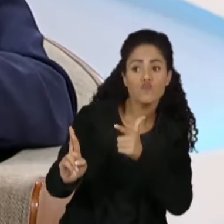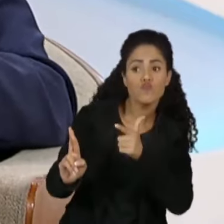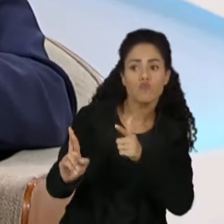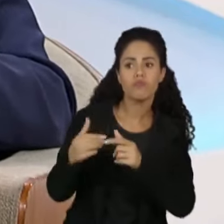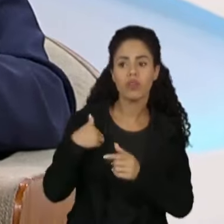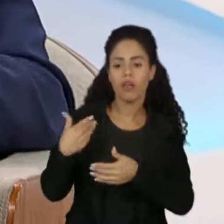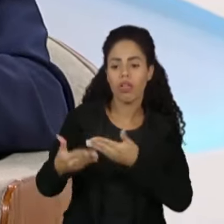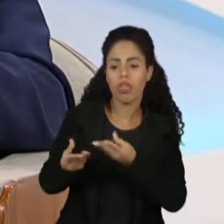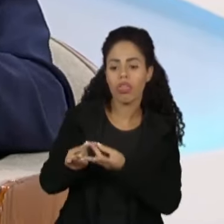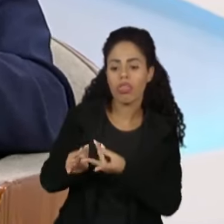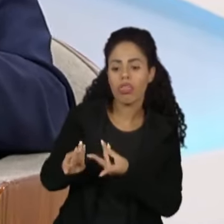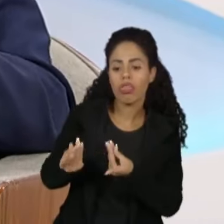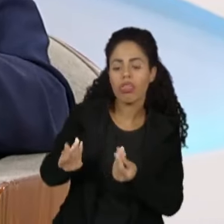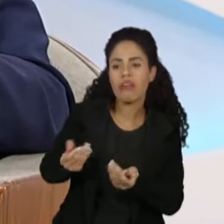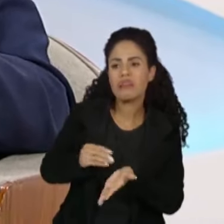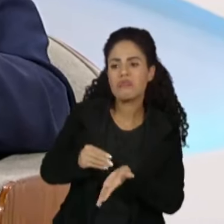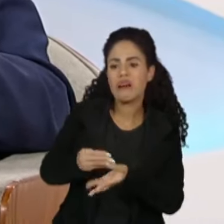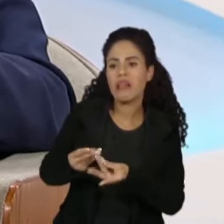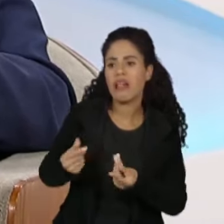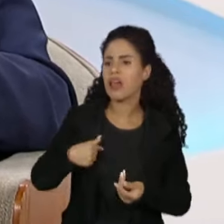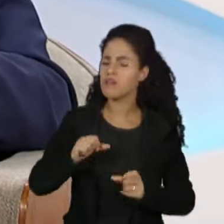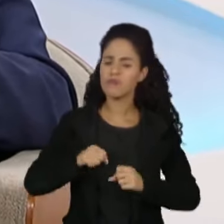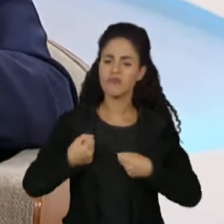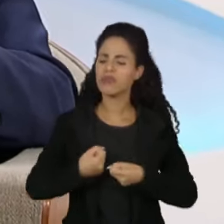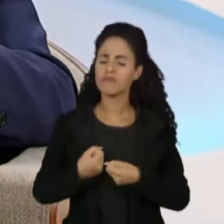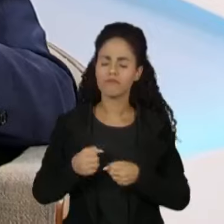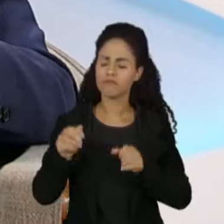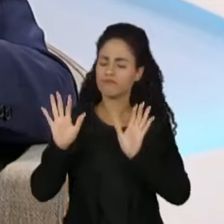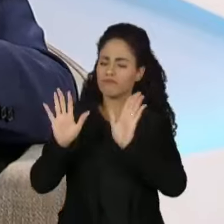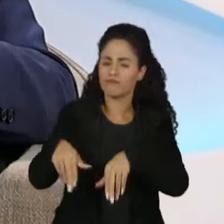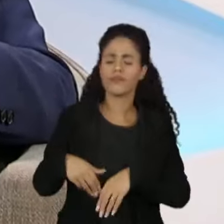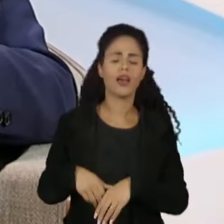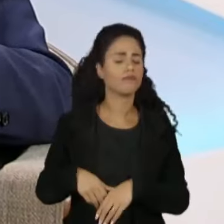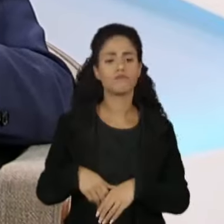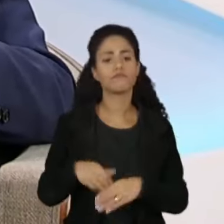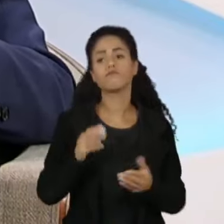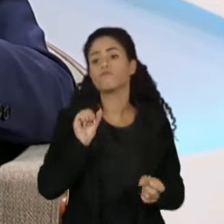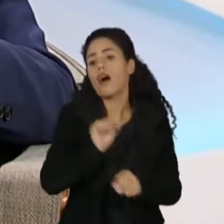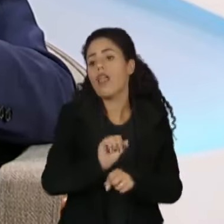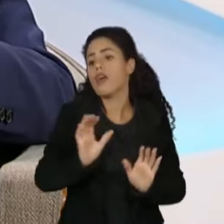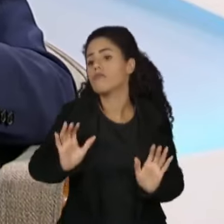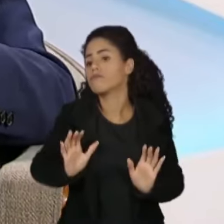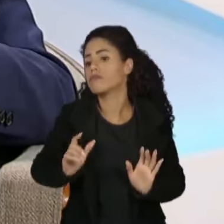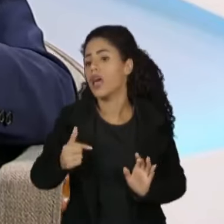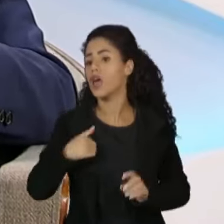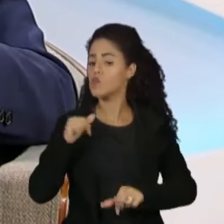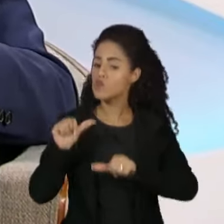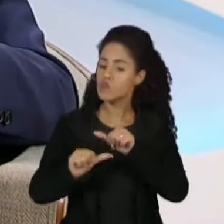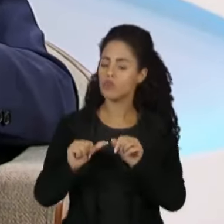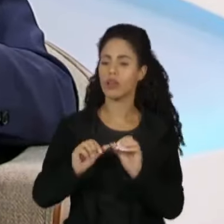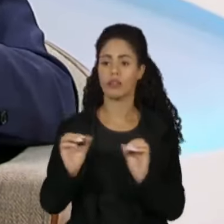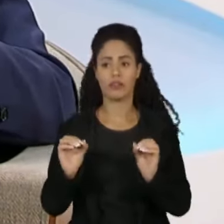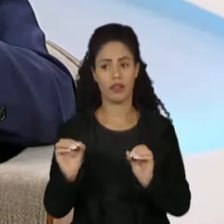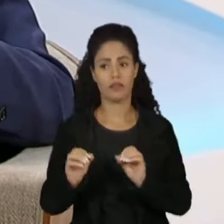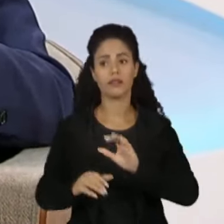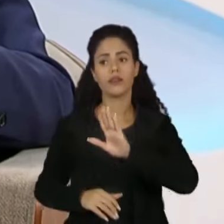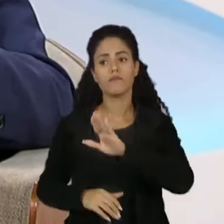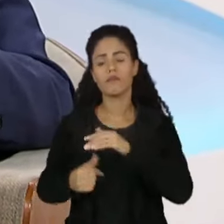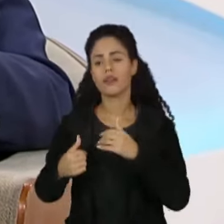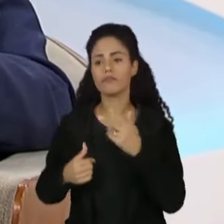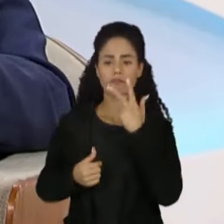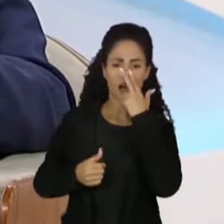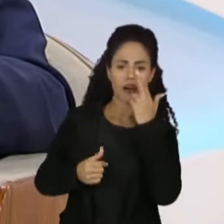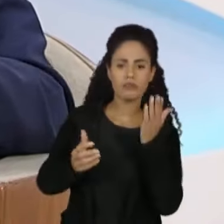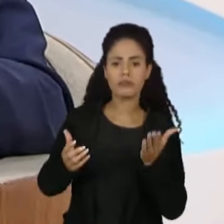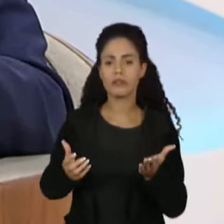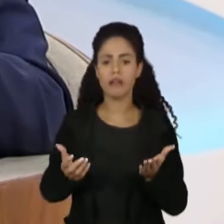não se consolida nunca. Então, eu parei de defender e acho, assim, eu não mudaria, mas não acho que isso